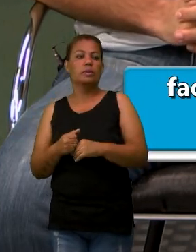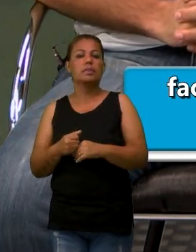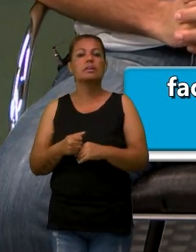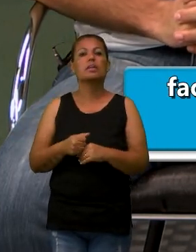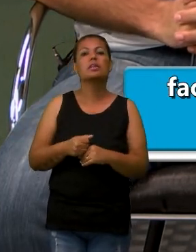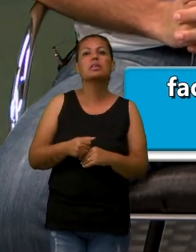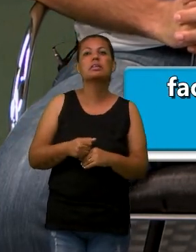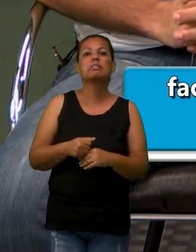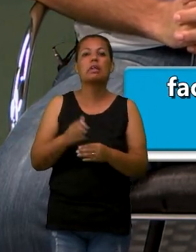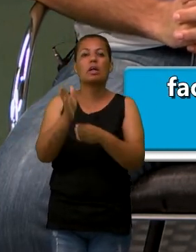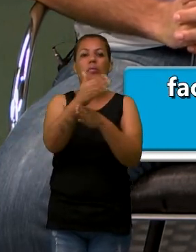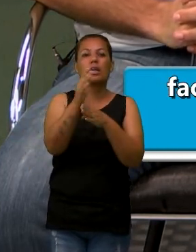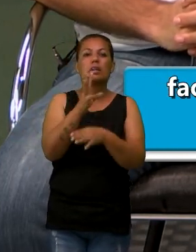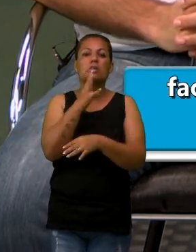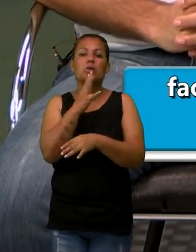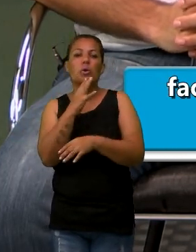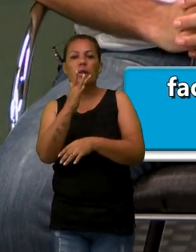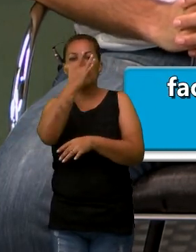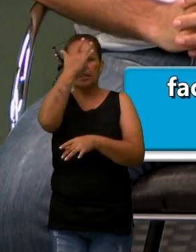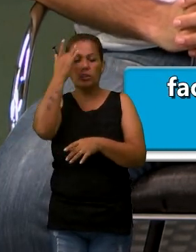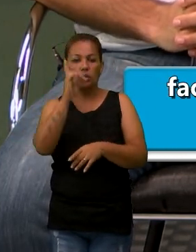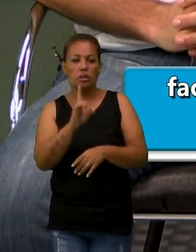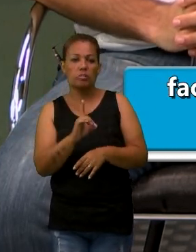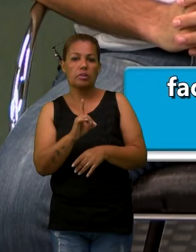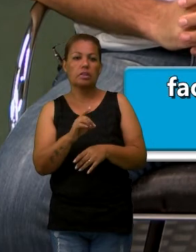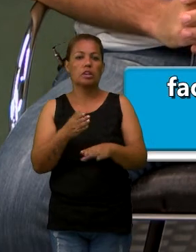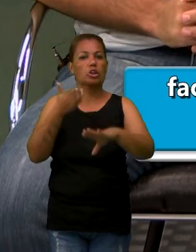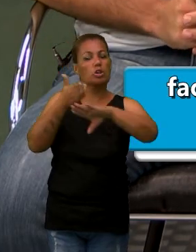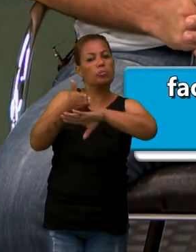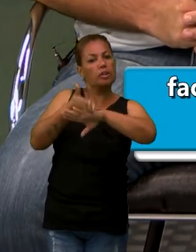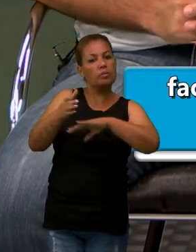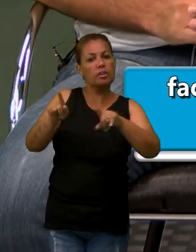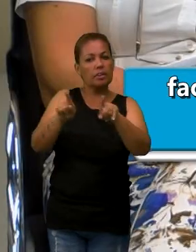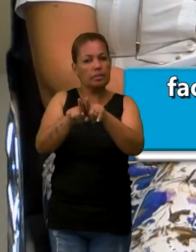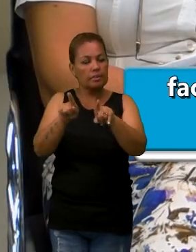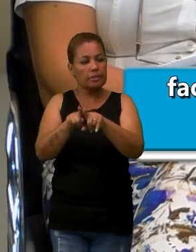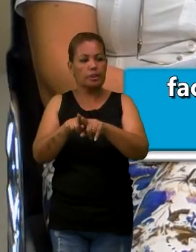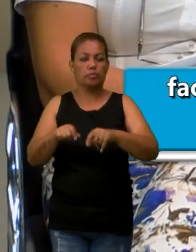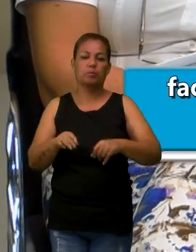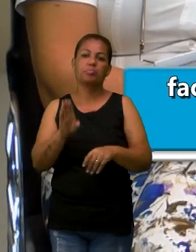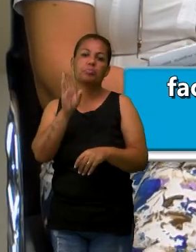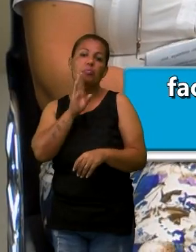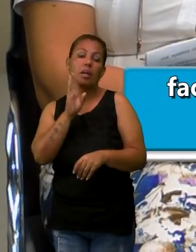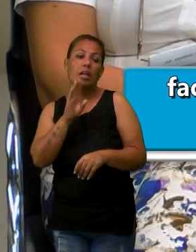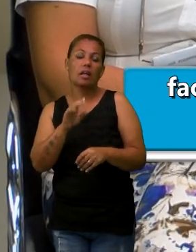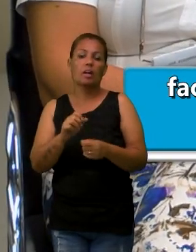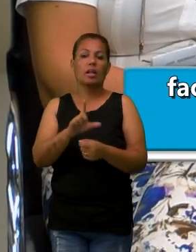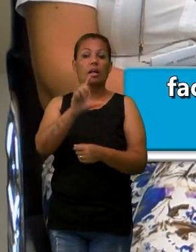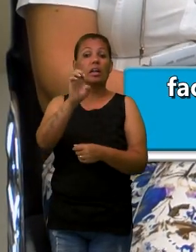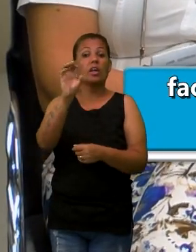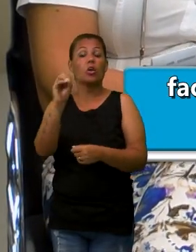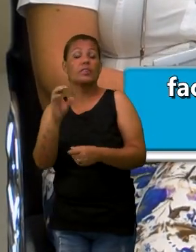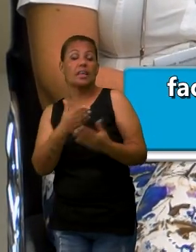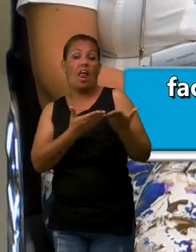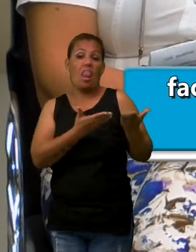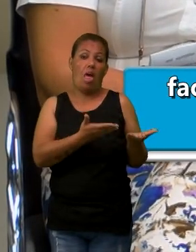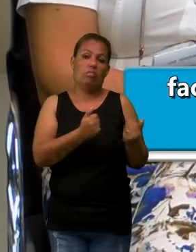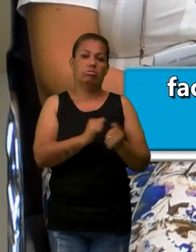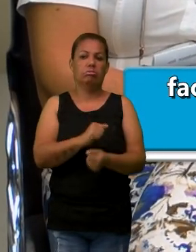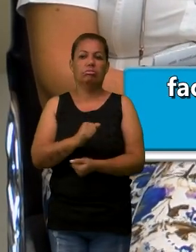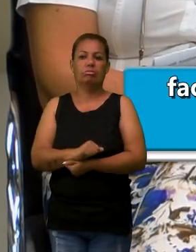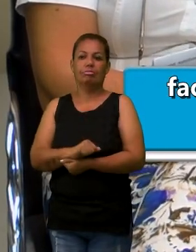tenho não conheço um deficiente ea gente possa participar ilegal e aí é o que você gostaria